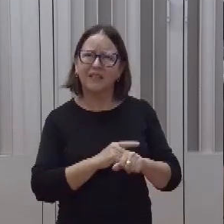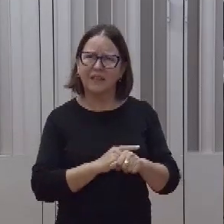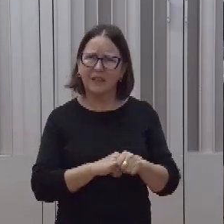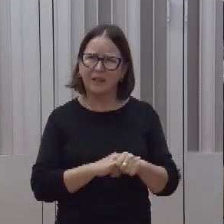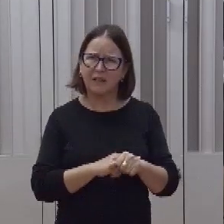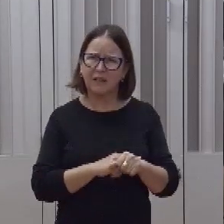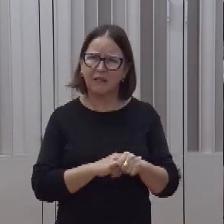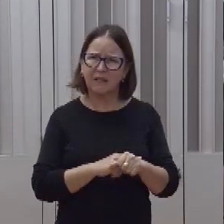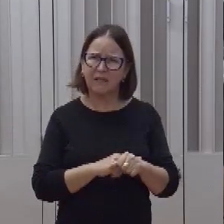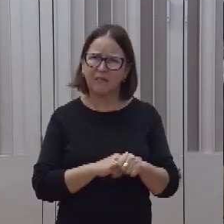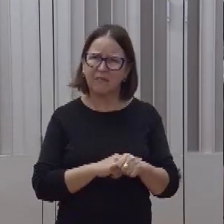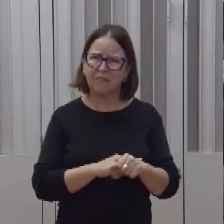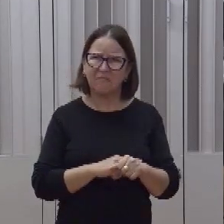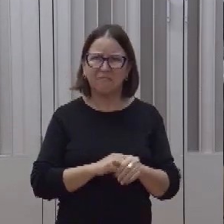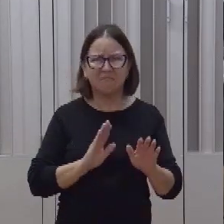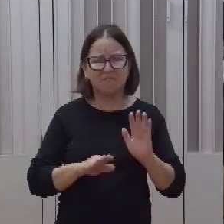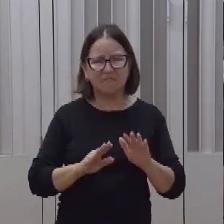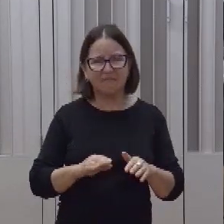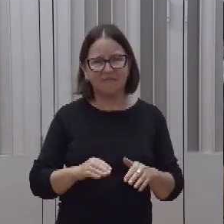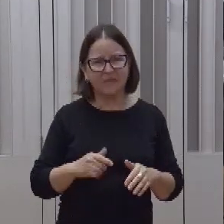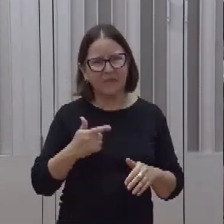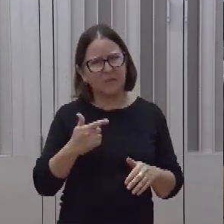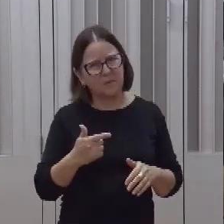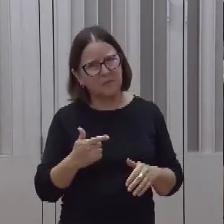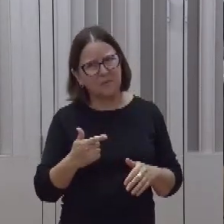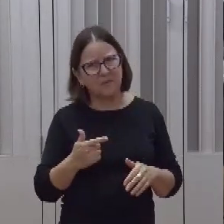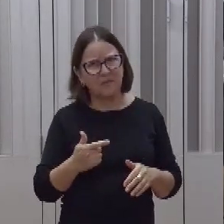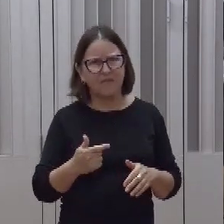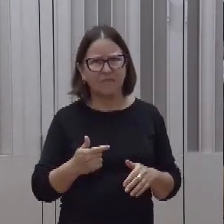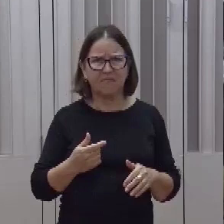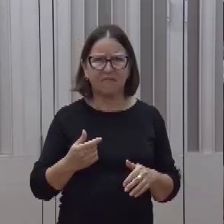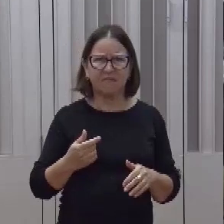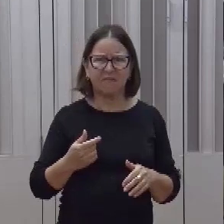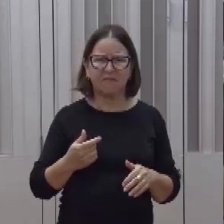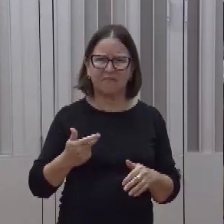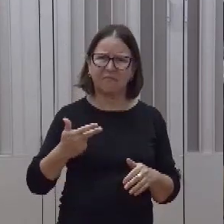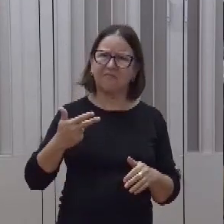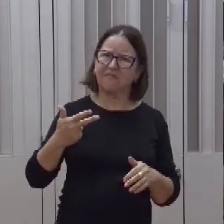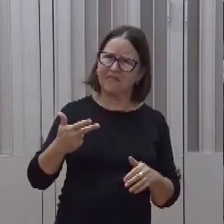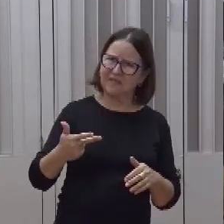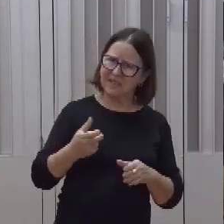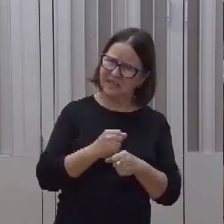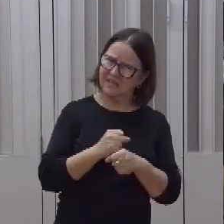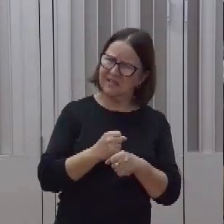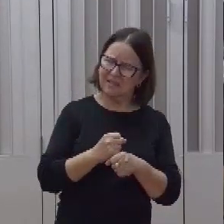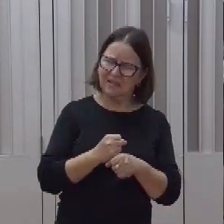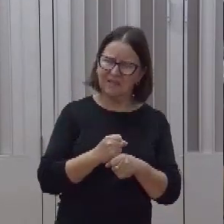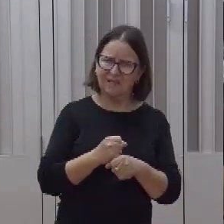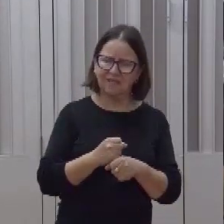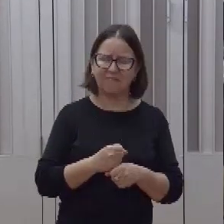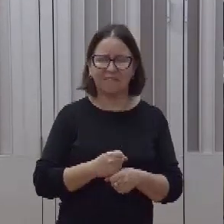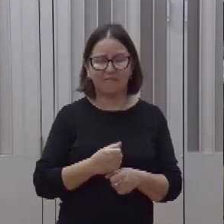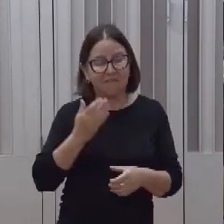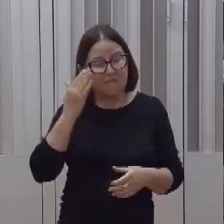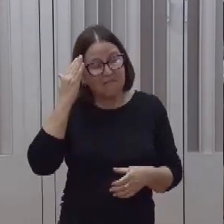anos, né? 2 anos, 3 anos. Eu nem sei quanto tempo, mas a gente tem caminhado até bastante.